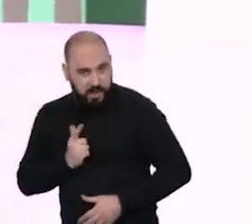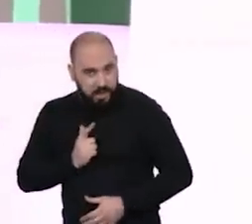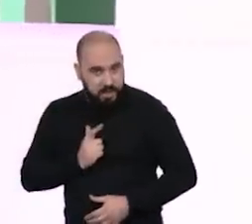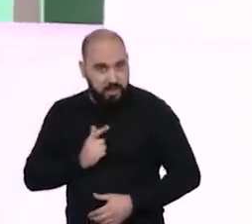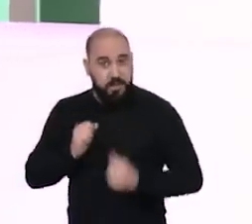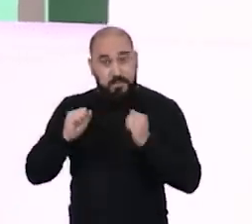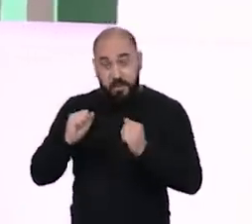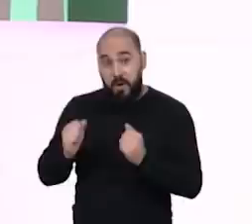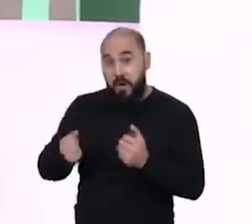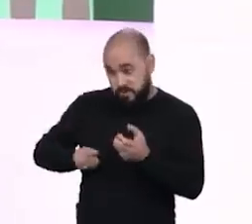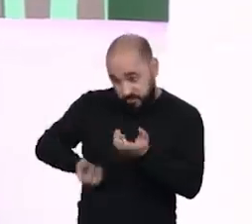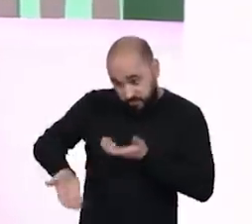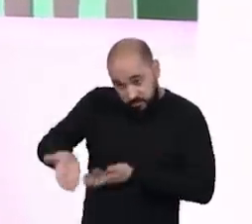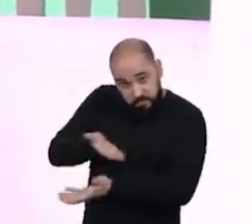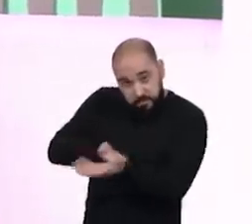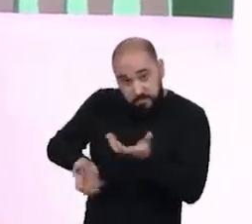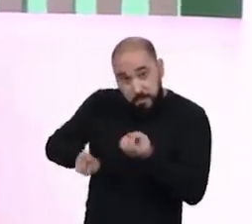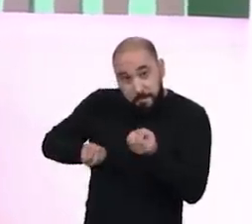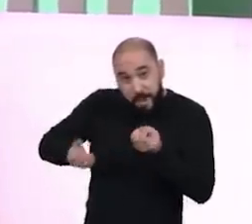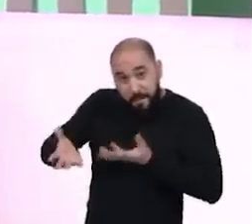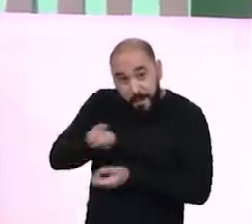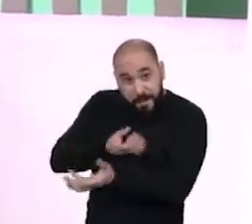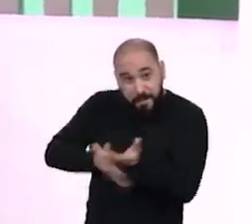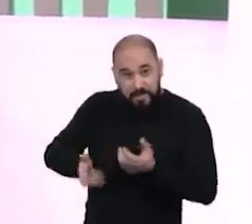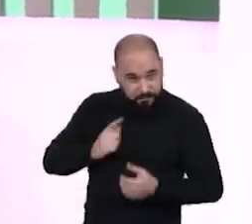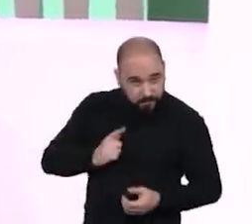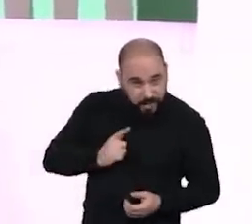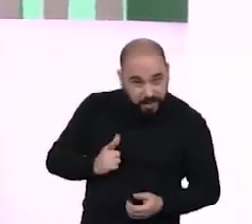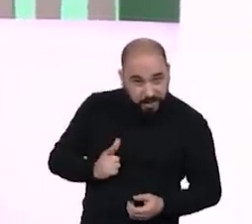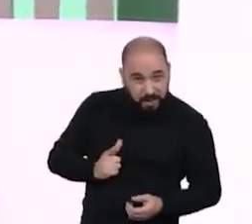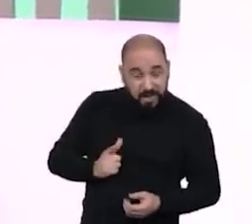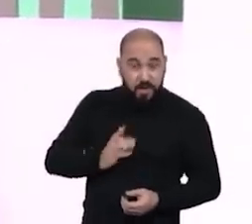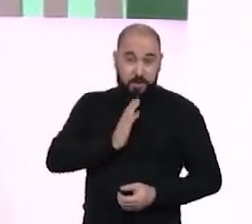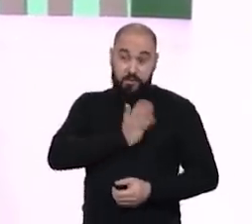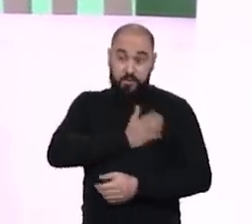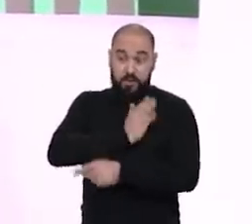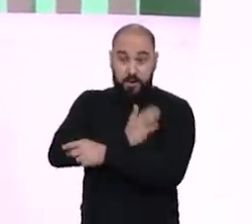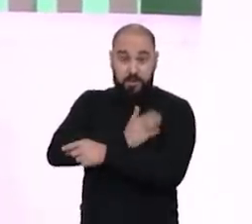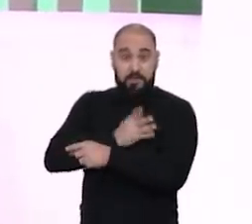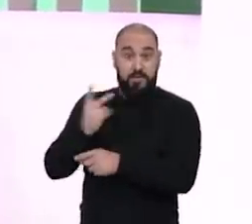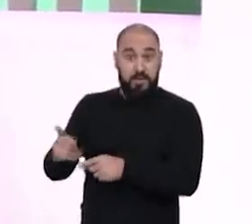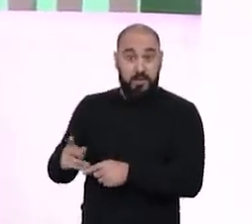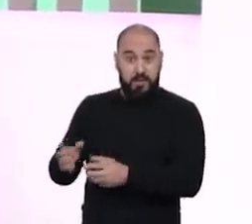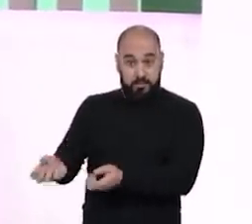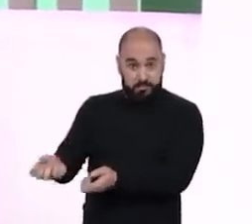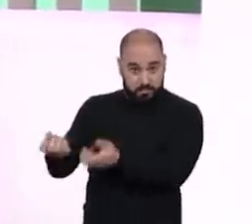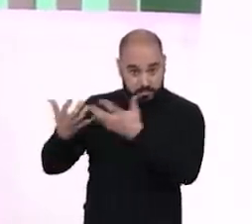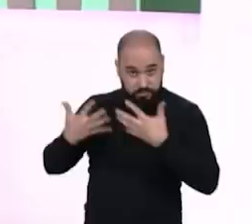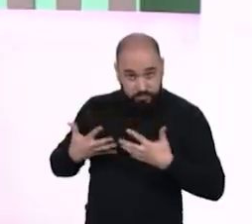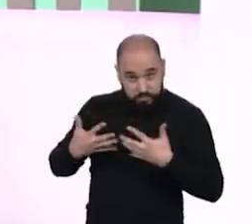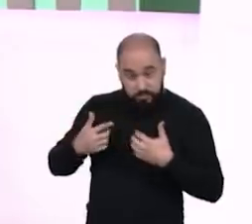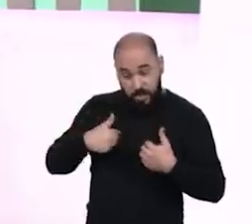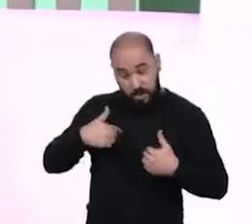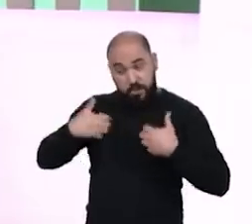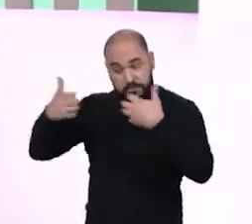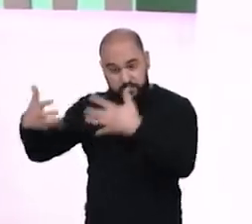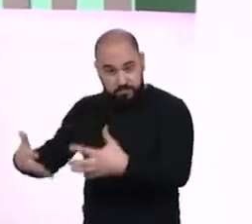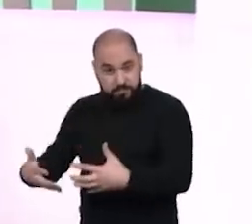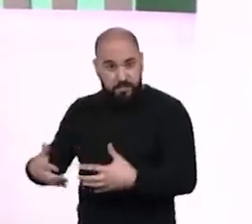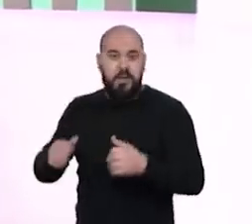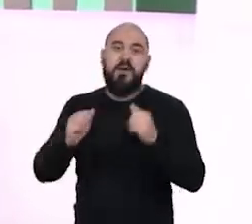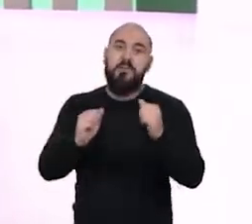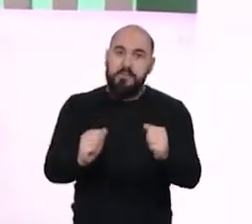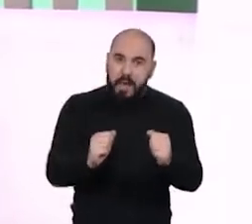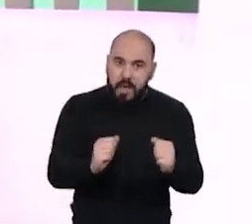contar sobre o que está dentro do coração dele? Olha, se você perdeu, nossa conversa de ontem, você pode já acessar pelo